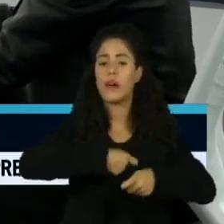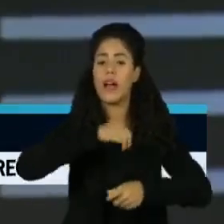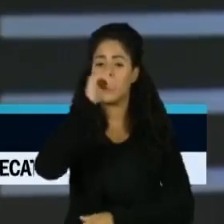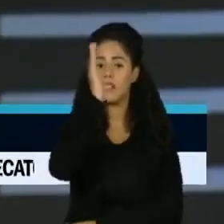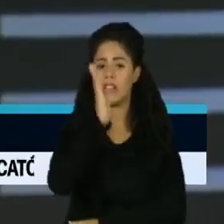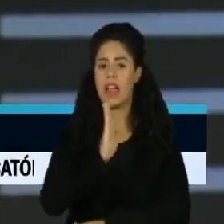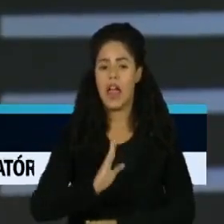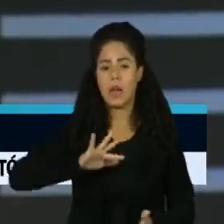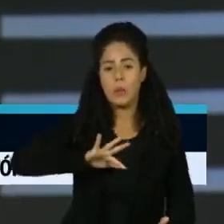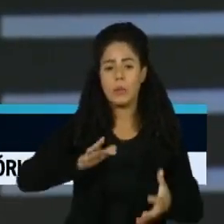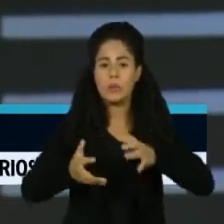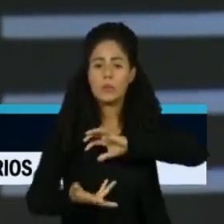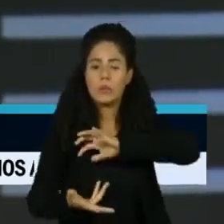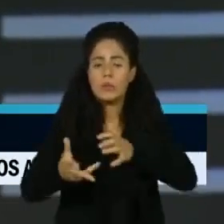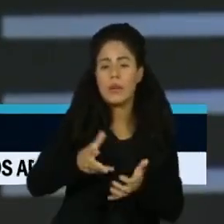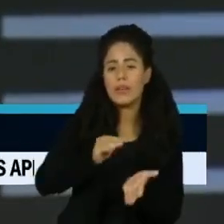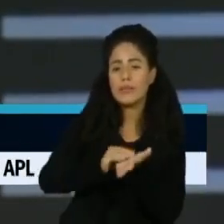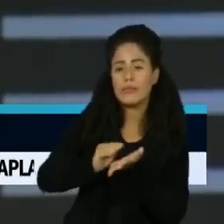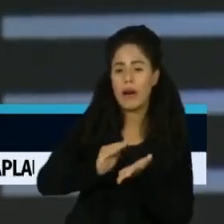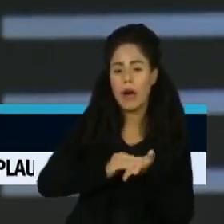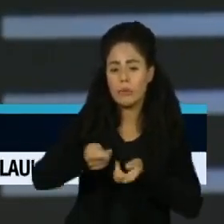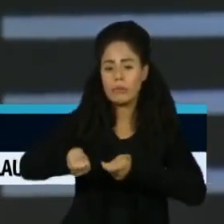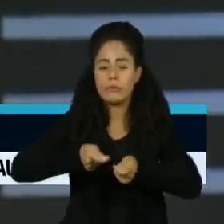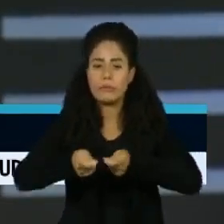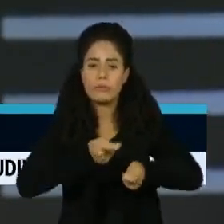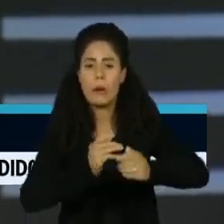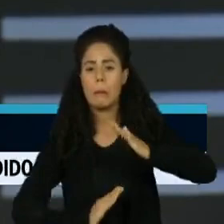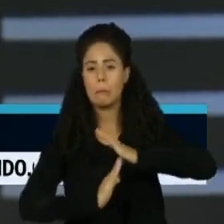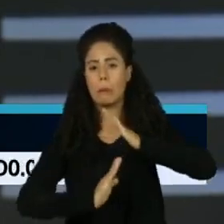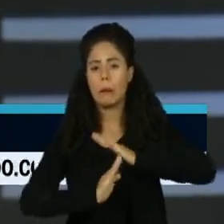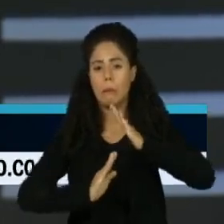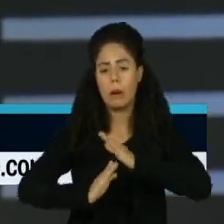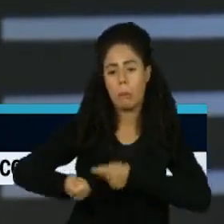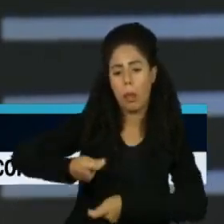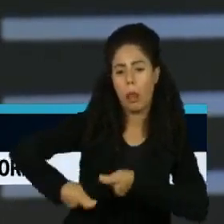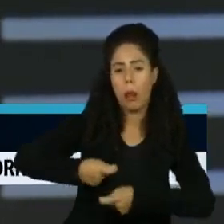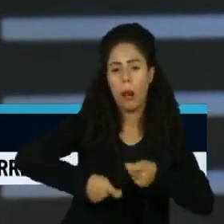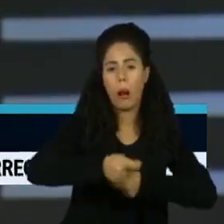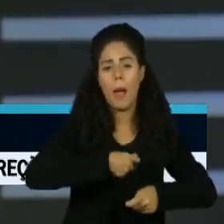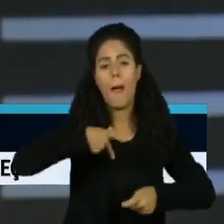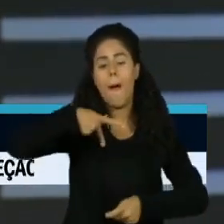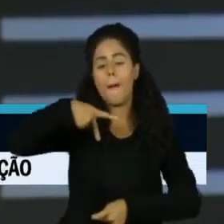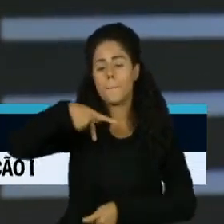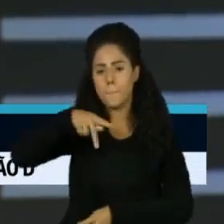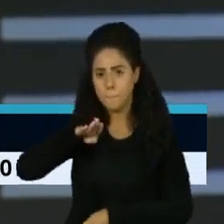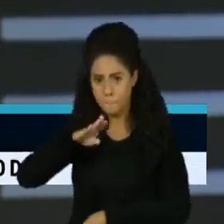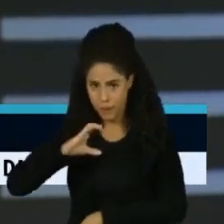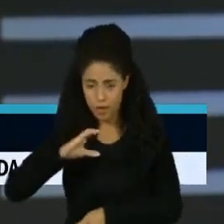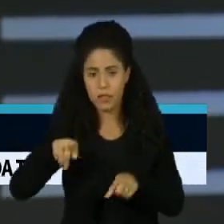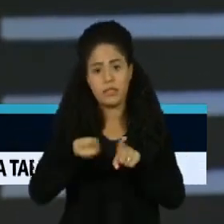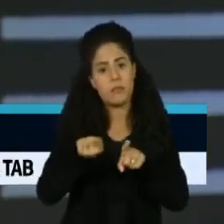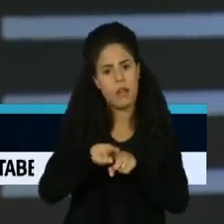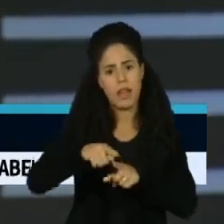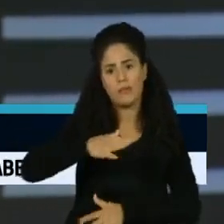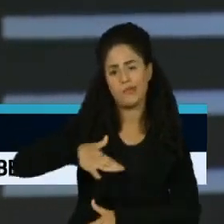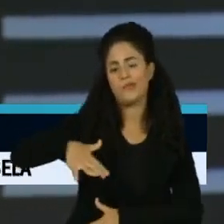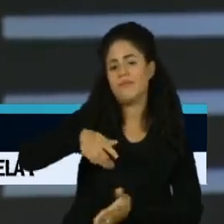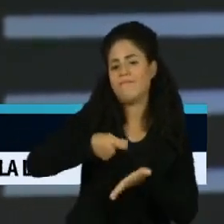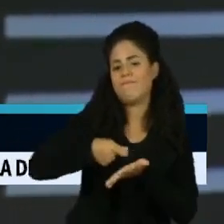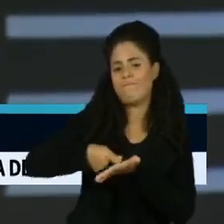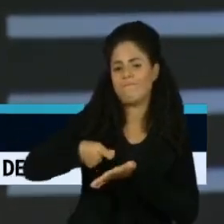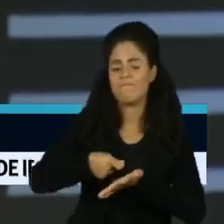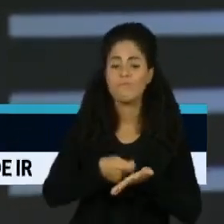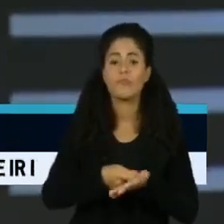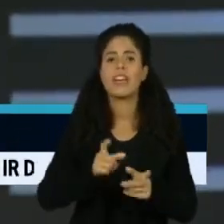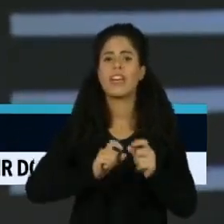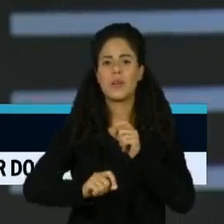de reforma, um descontrole na questão do teto, nós temos que lembrar a PEC do precatório, que é um calote que eu acho que vai